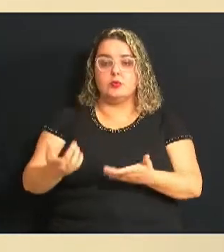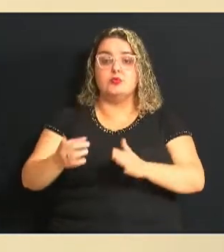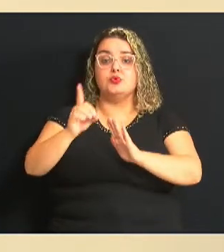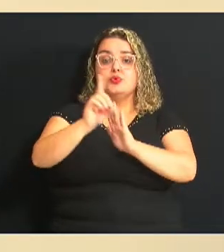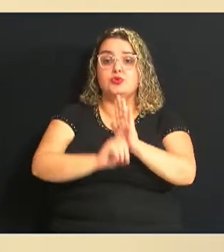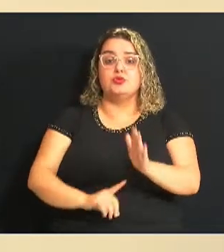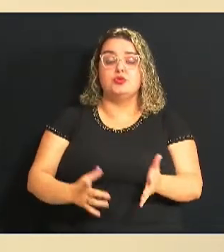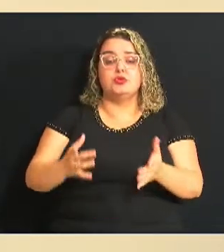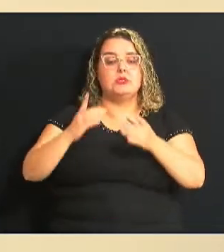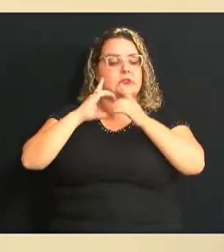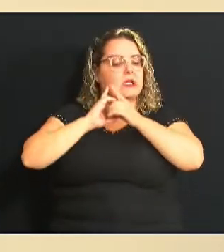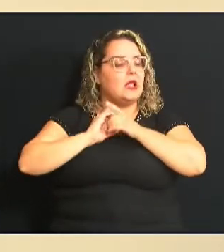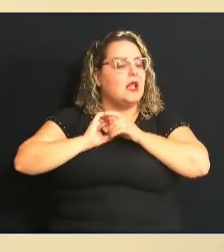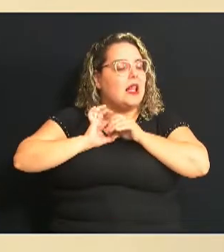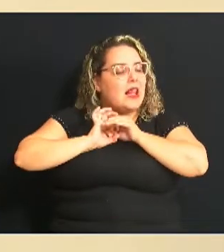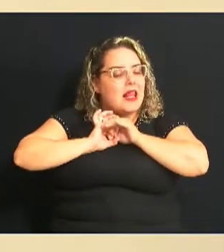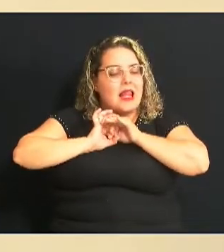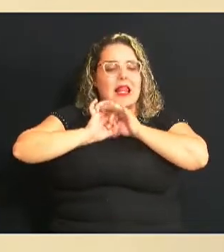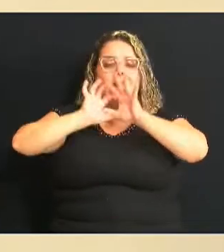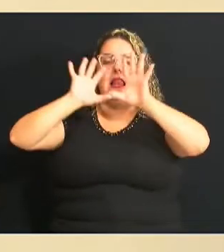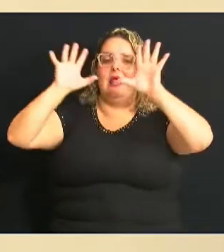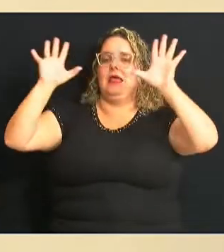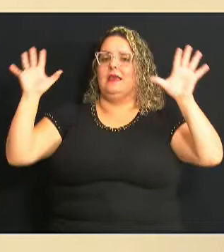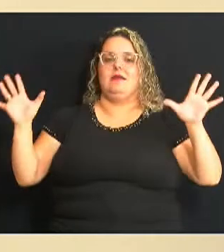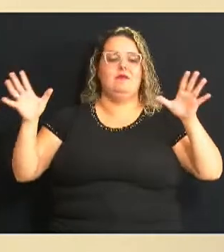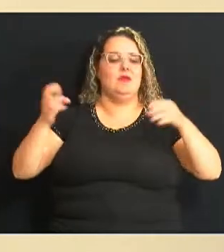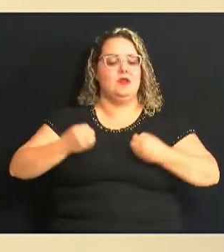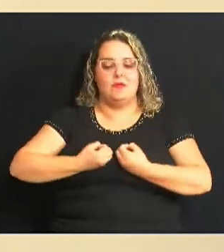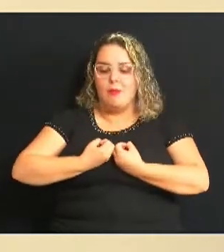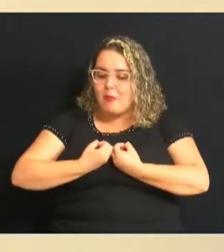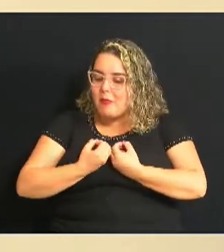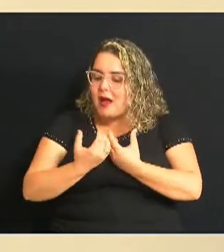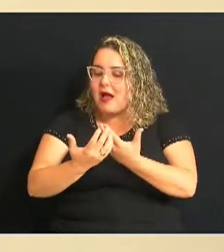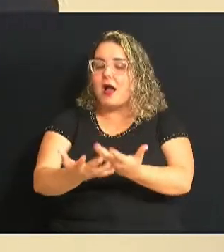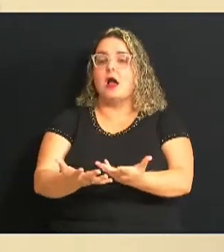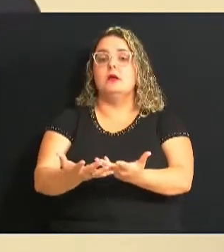ser livre, o direito de você expressar e ser